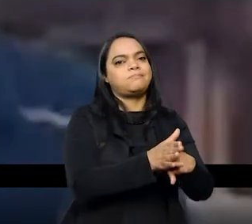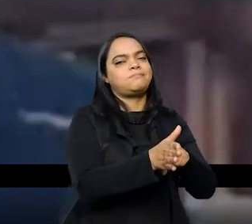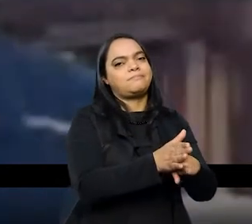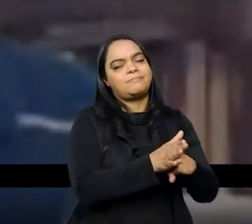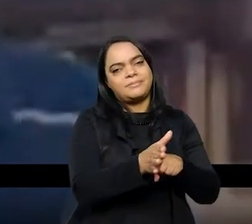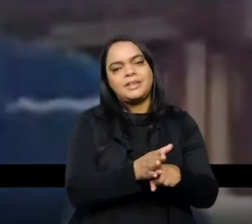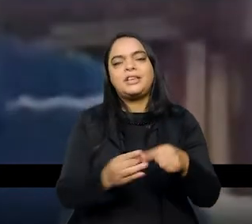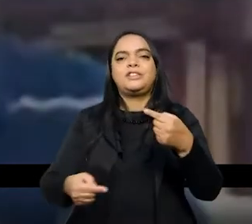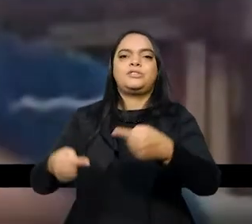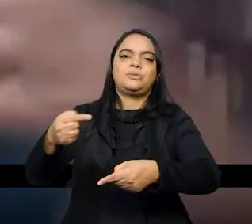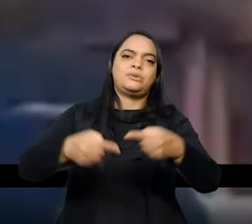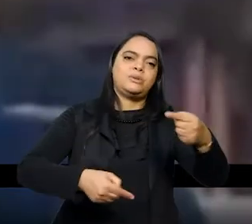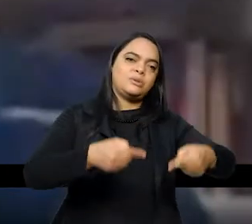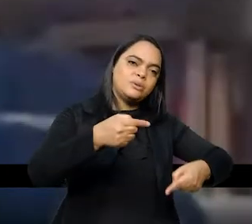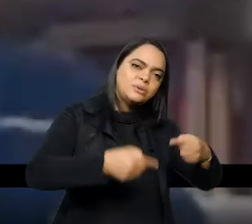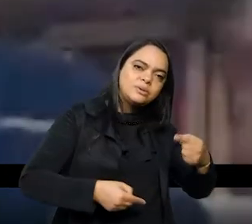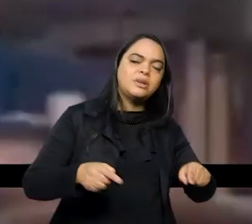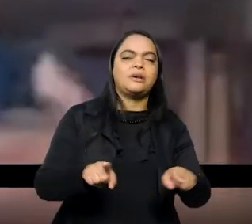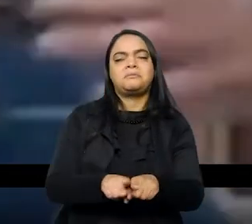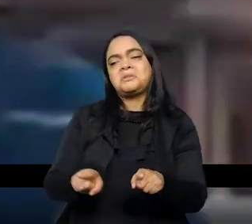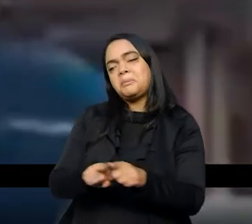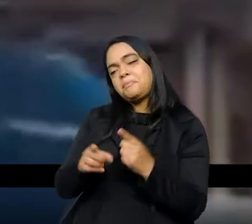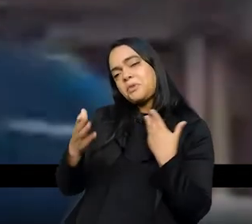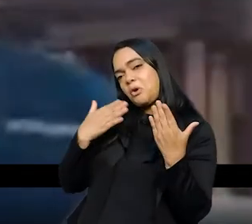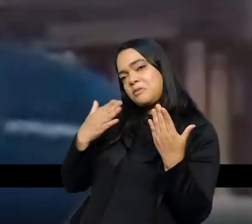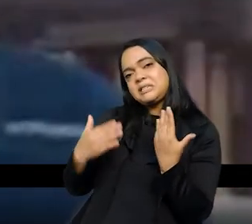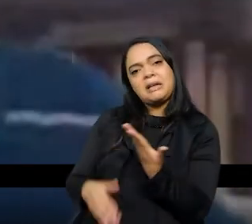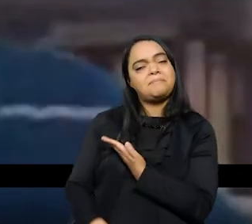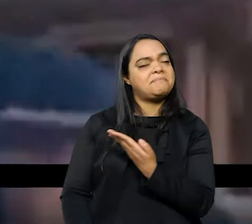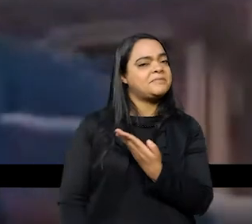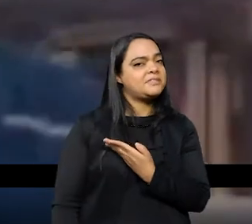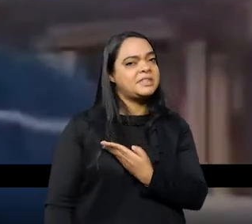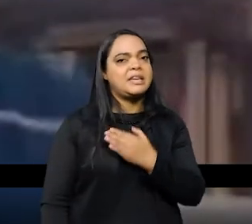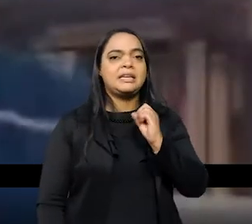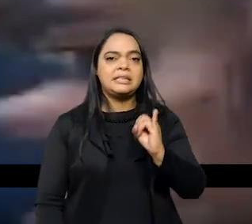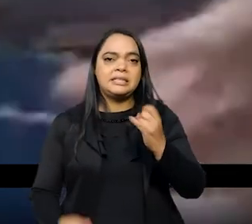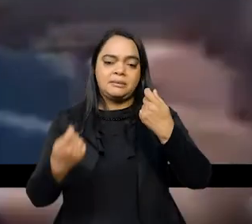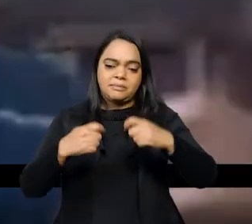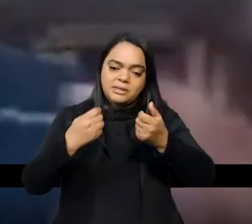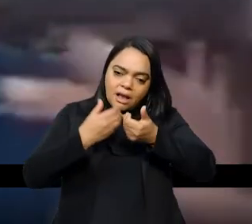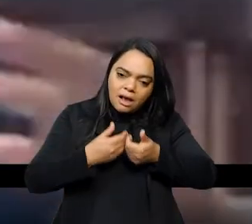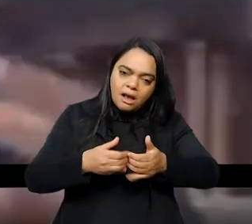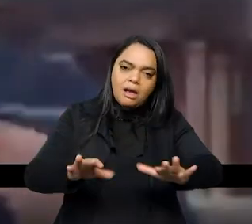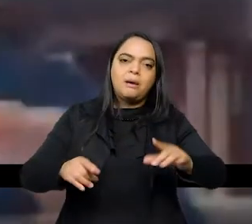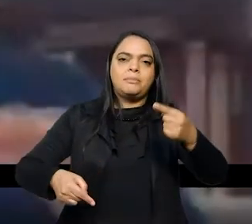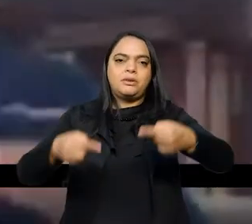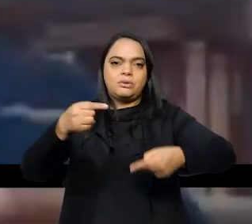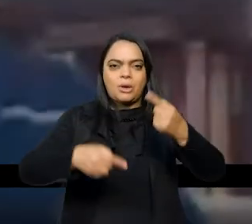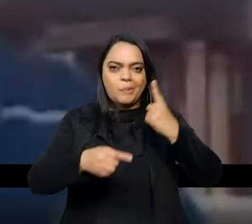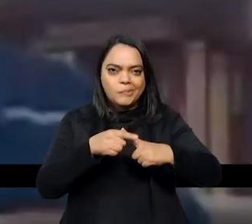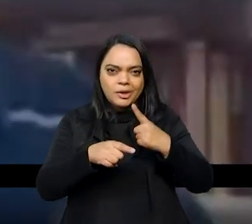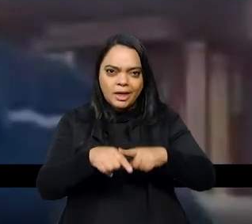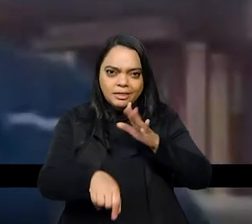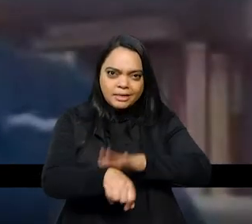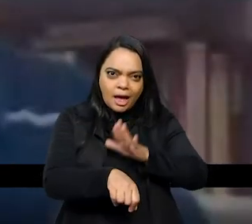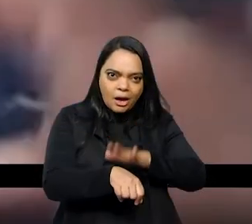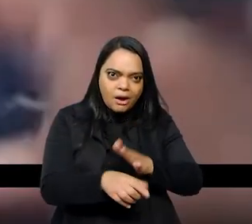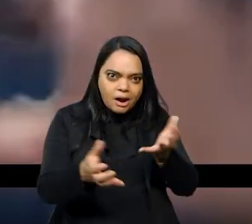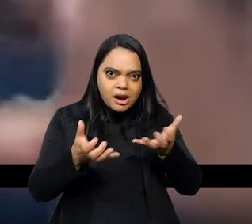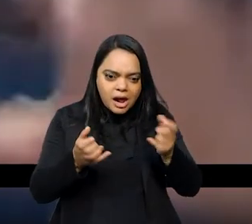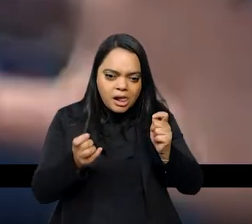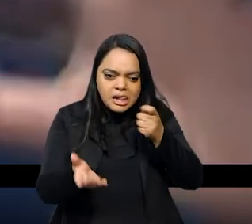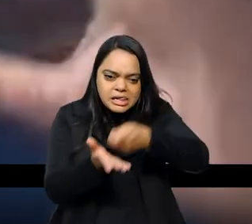ouvir amigavelmente, sem precisar haver truculência, né? Porque no momento quando você bate, quer fazer, parece que a sala